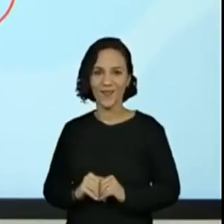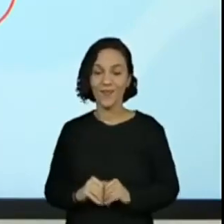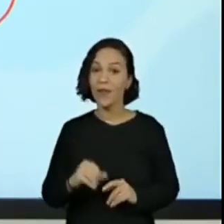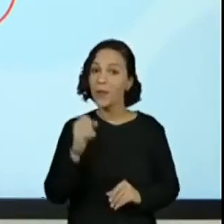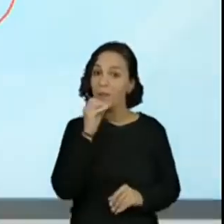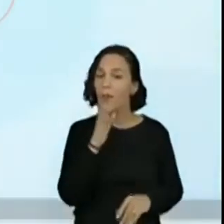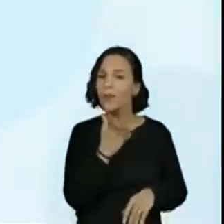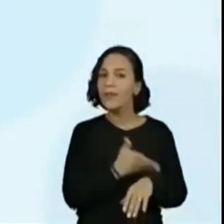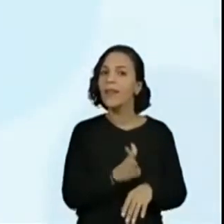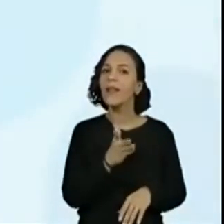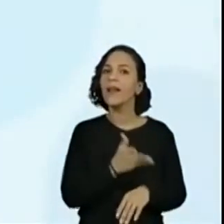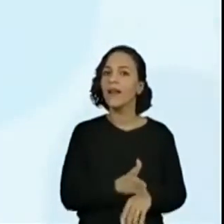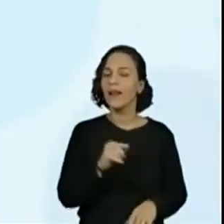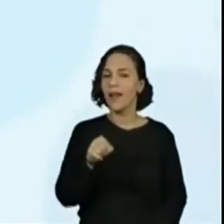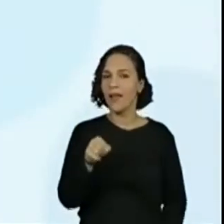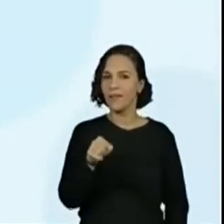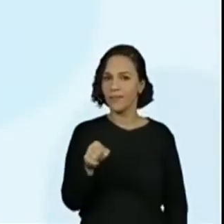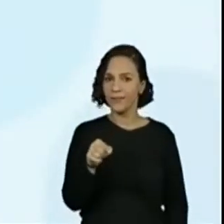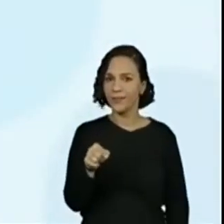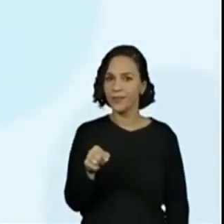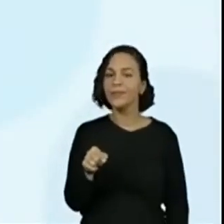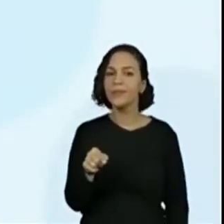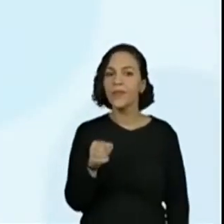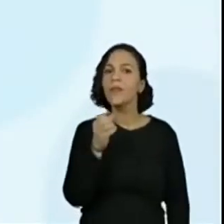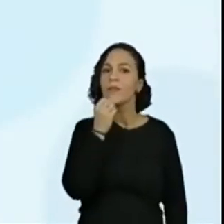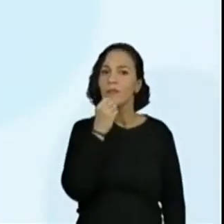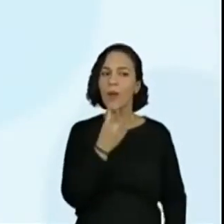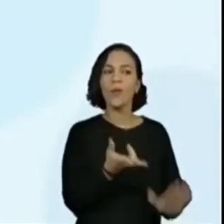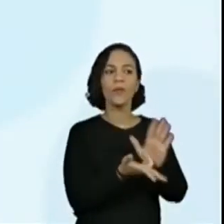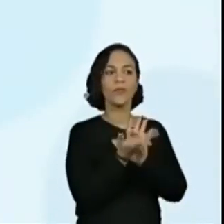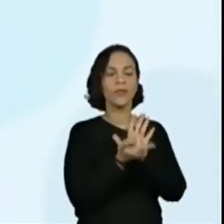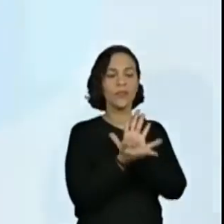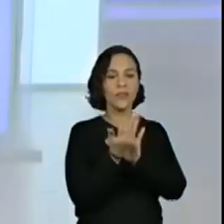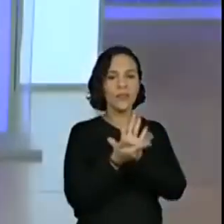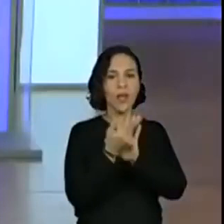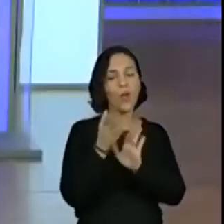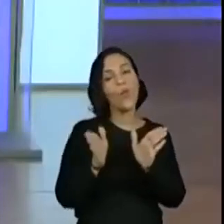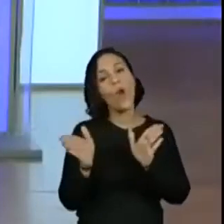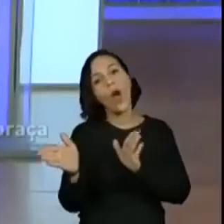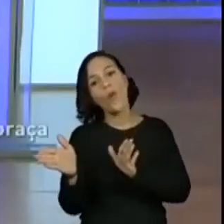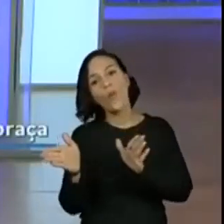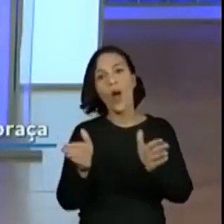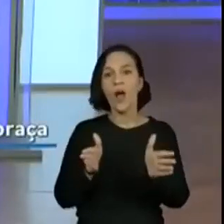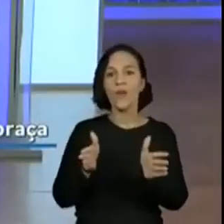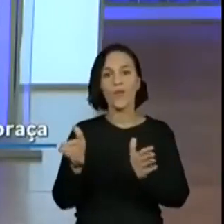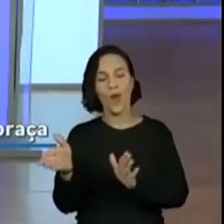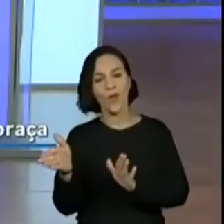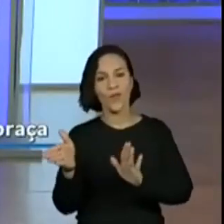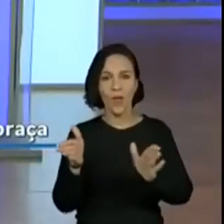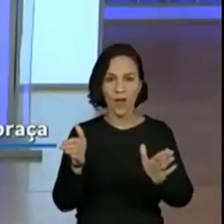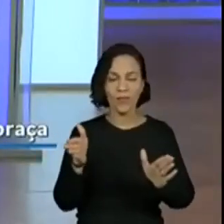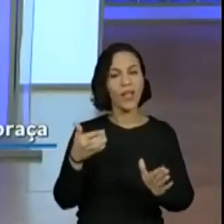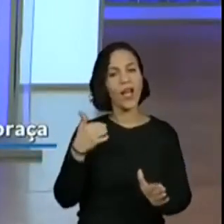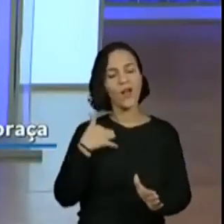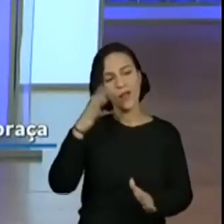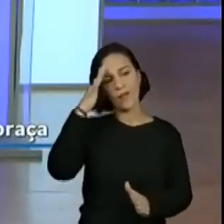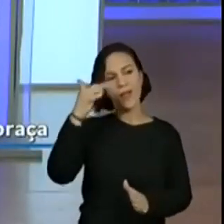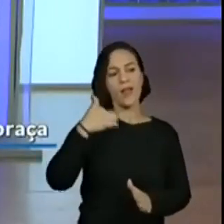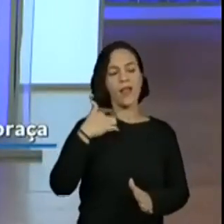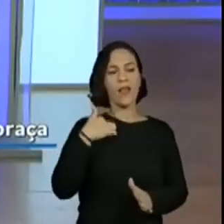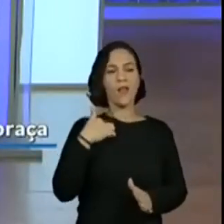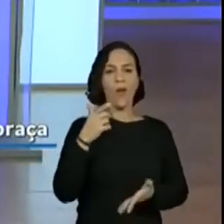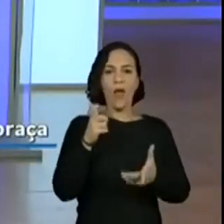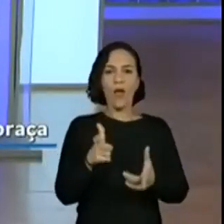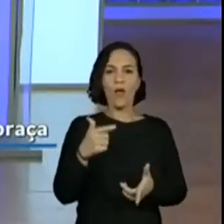isso, não é verdade? Sim. Dá para fazer ali uns desenhos e brincando para que lado que está indo, sim, já se imaginar em que posição, para onde